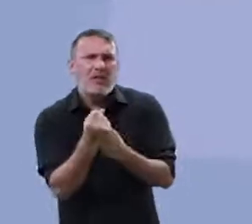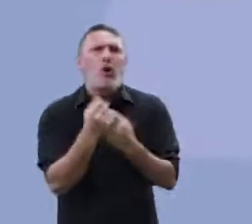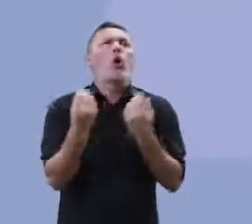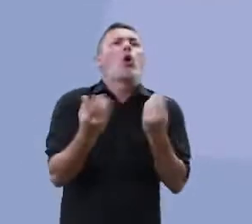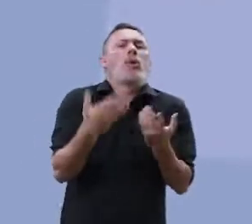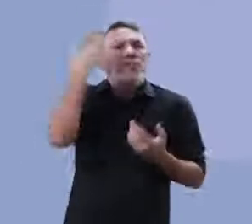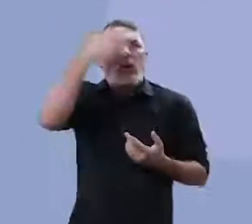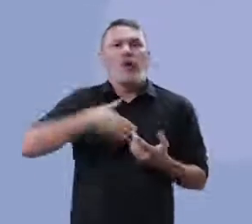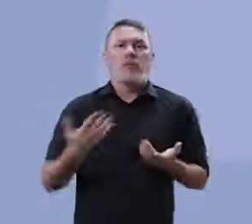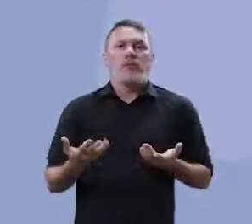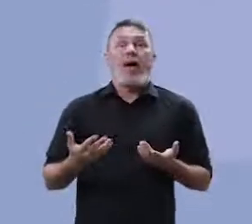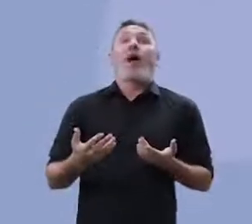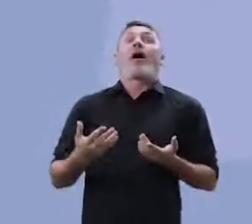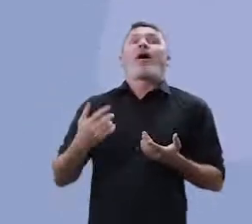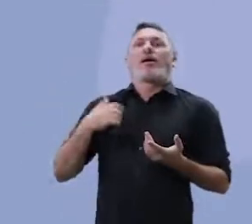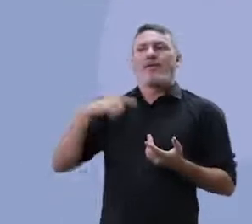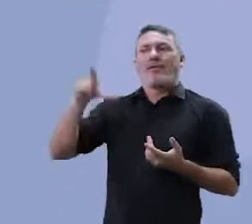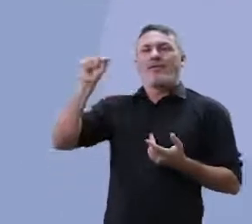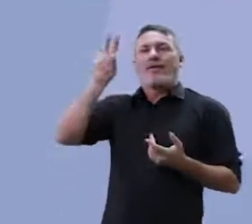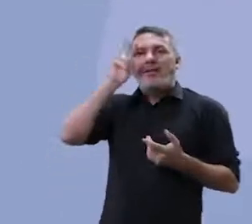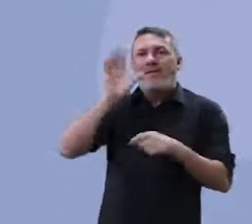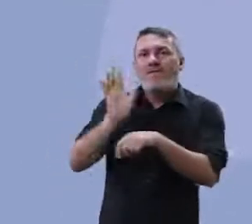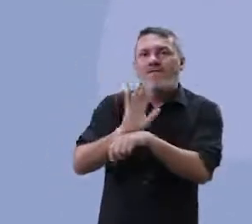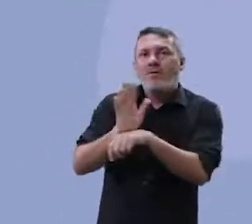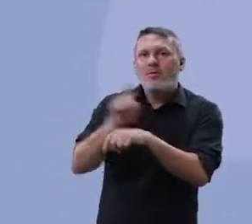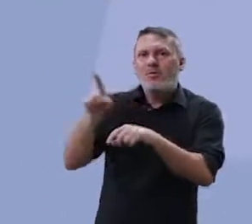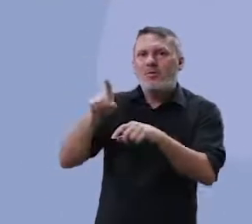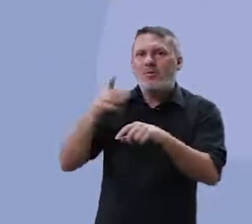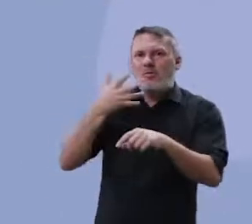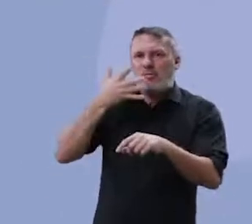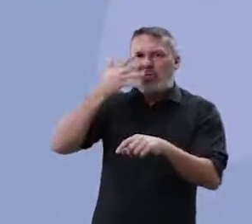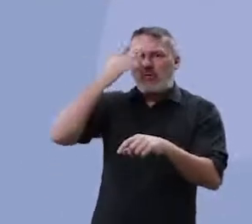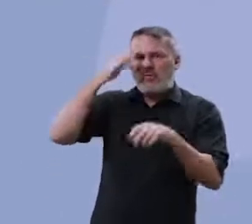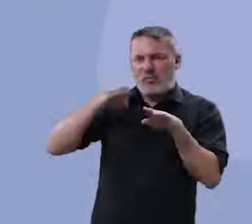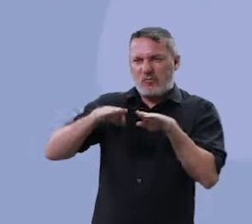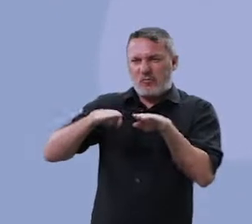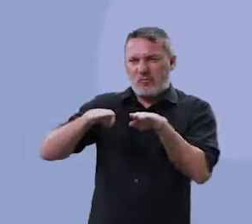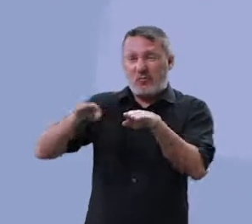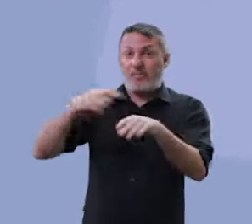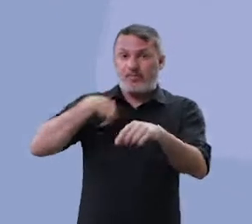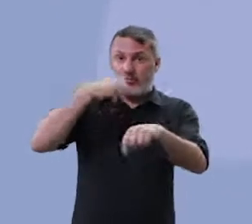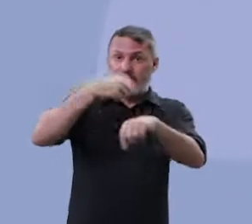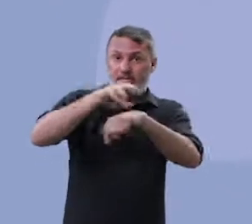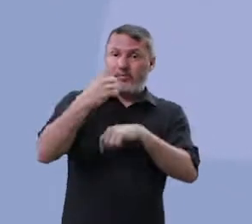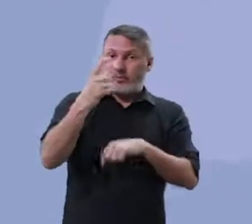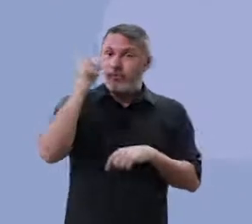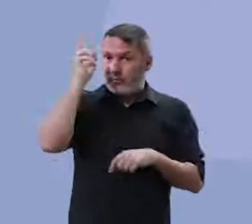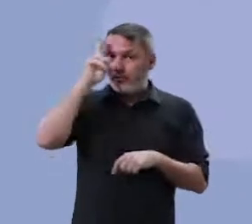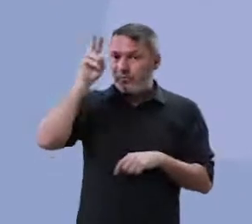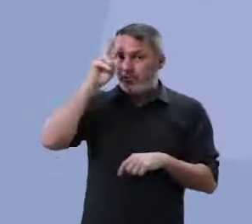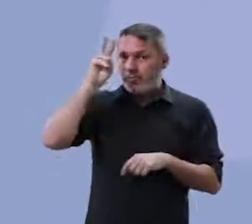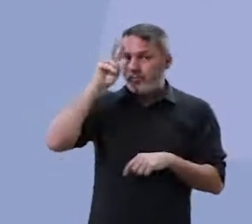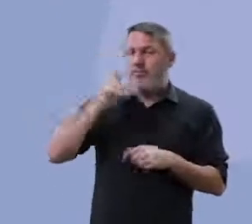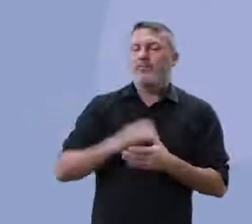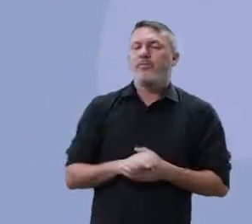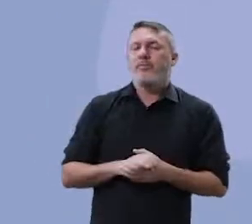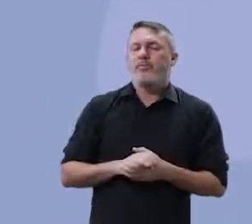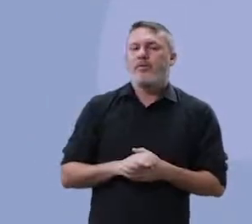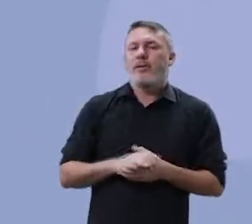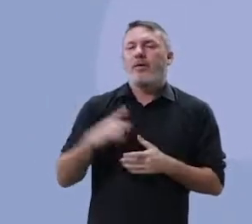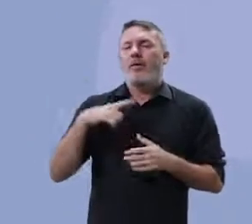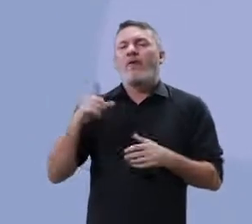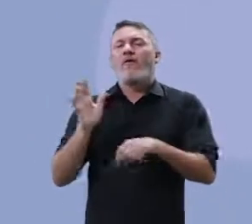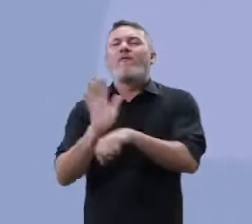ou violência na sociedade? Olha, eu vou falar através dos Velozes e Furiosos. Vou contar um caso rapidinho pra vocês. Estava assistindo Velozes e Furiosos, eu tinha um Corsa